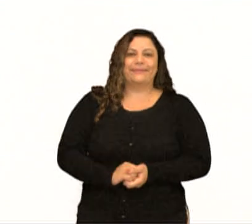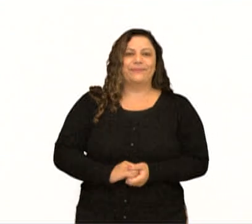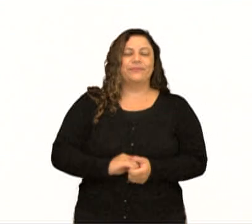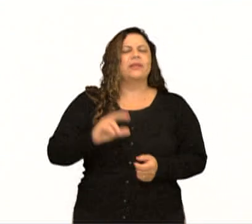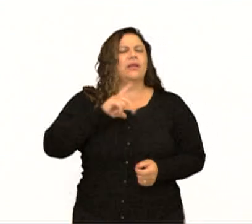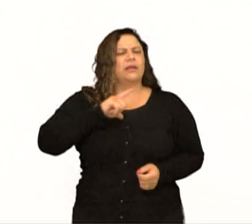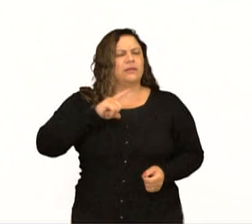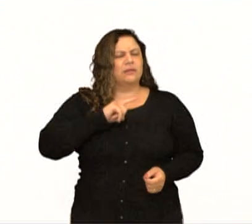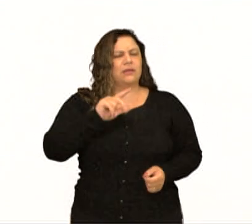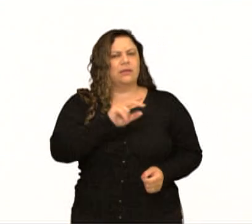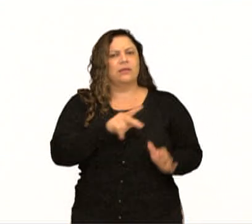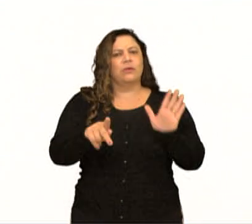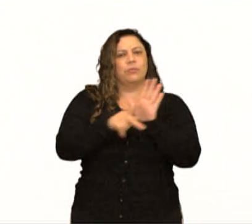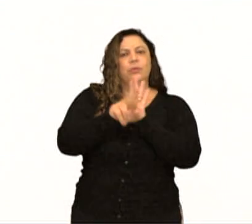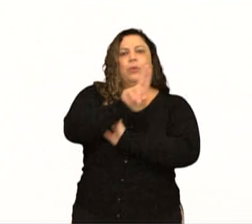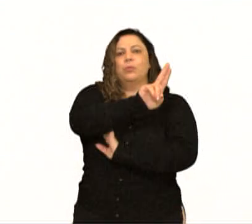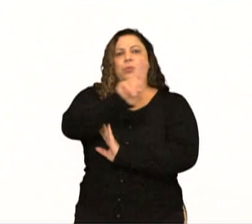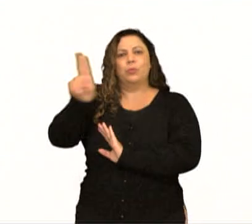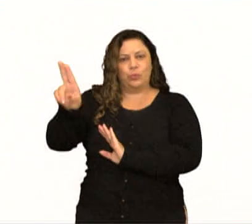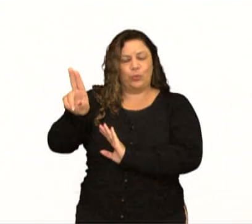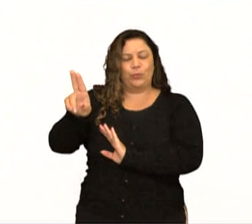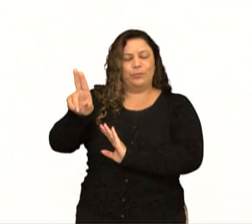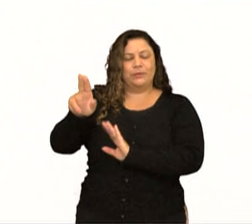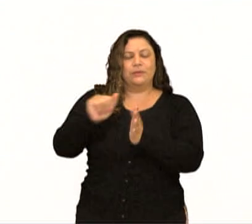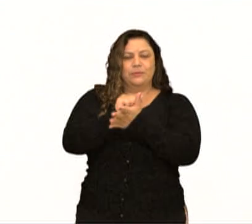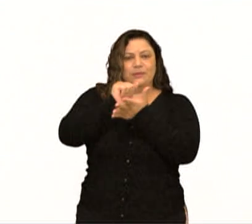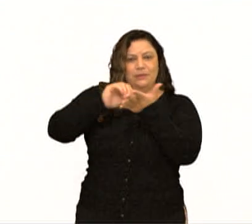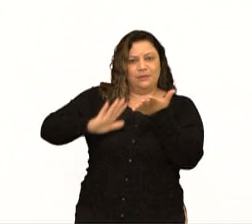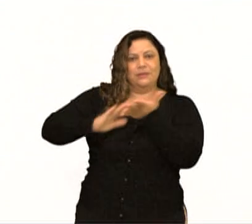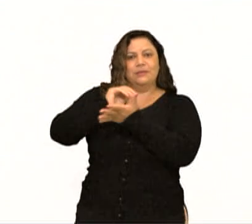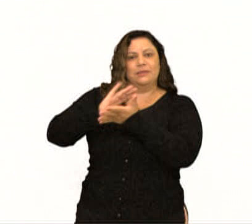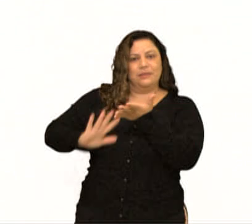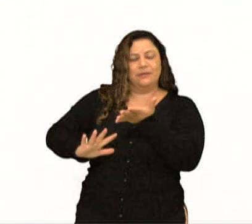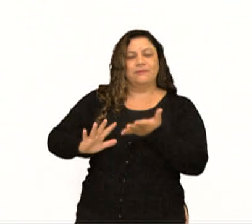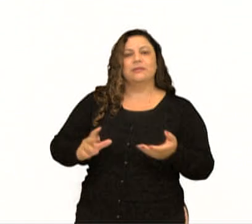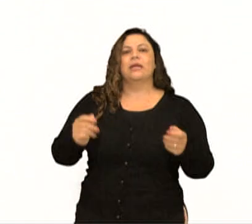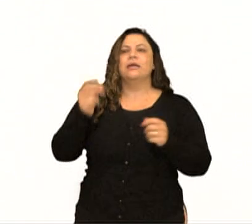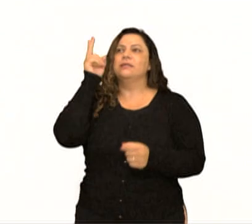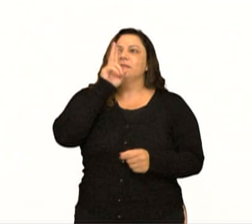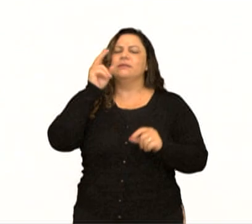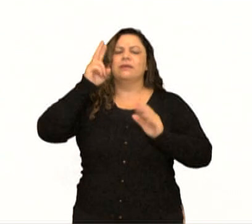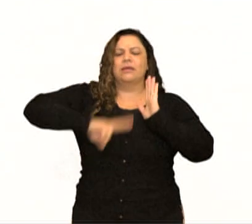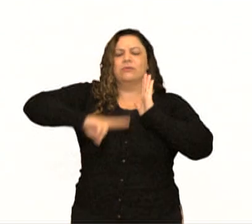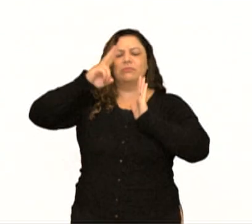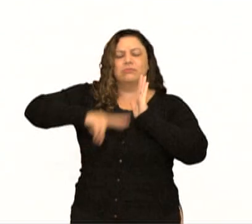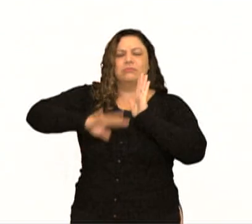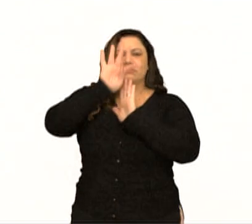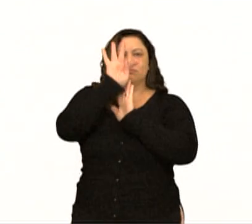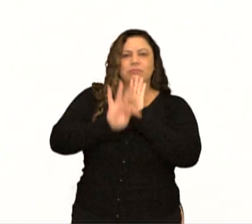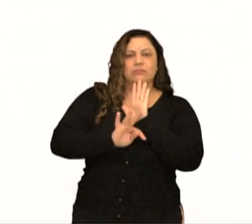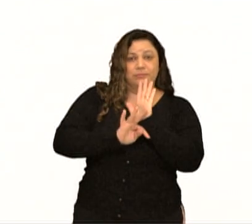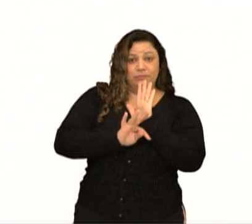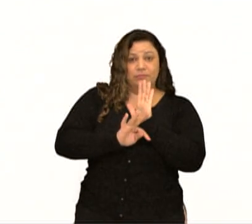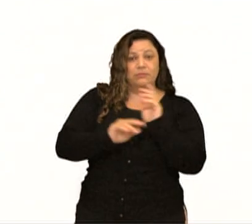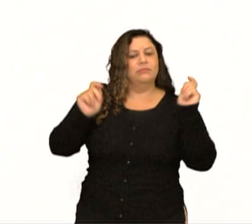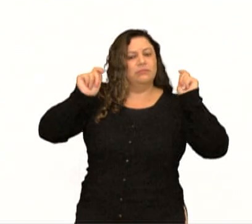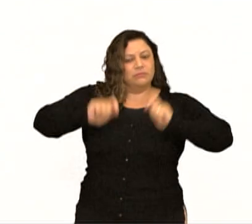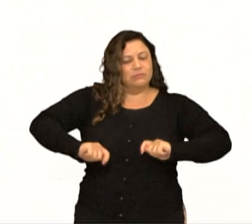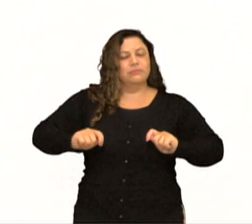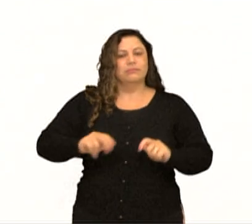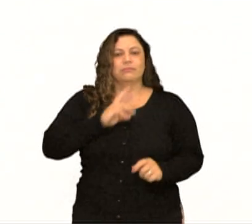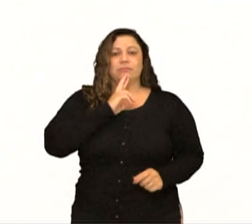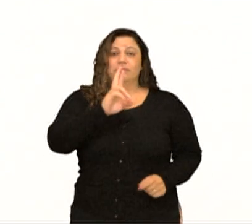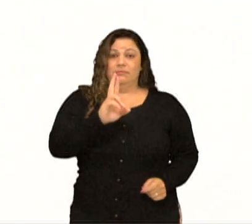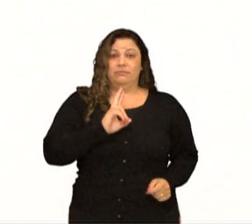das atividades, daqui a pouco que eu vou propor para você. E lendo esse texto aí, você poderá responder